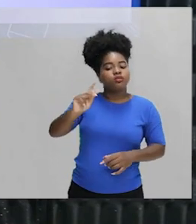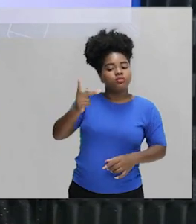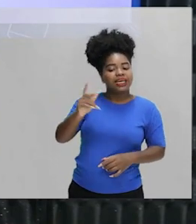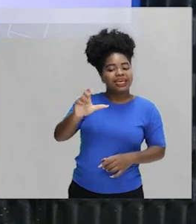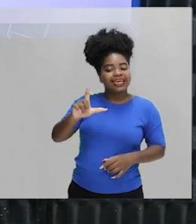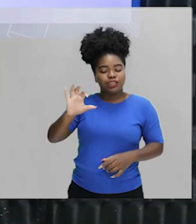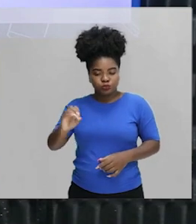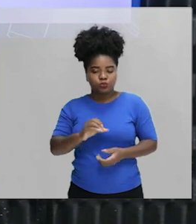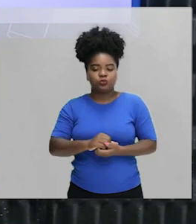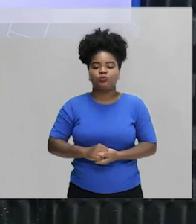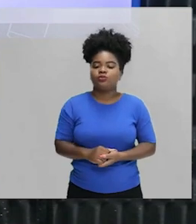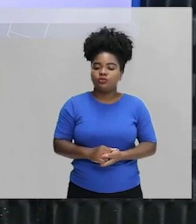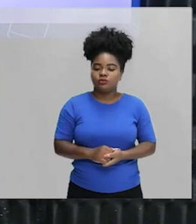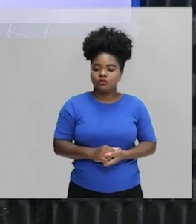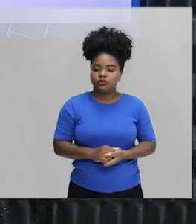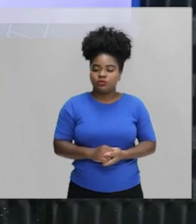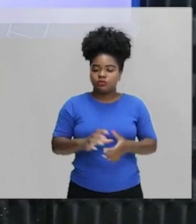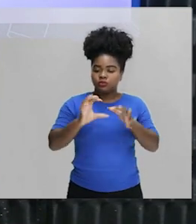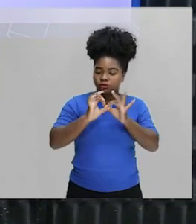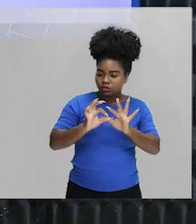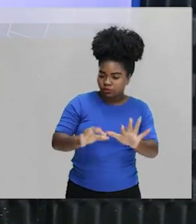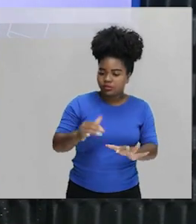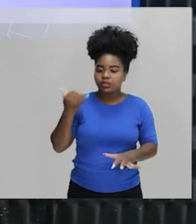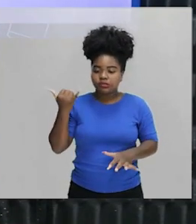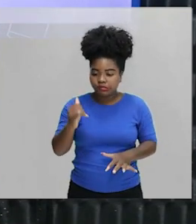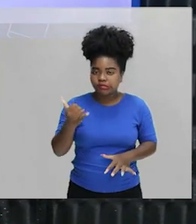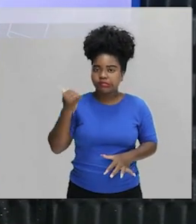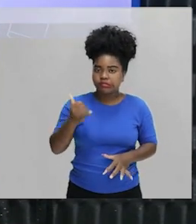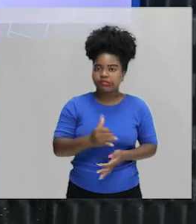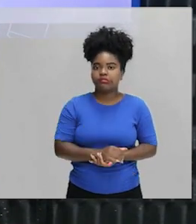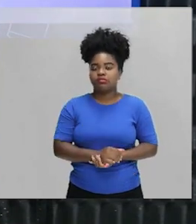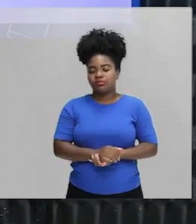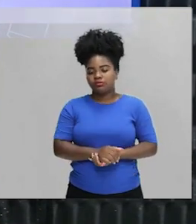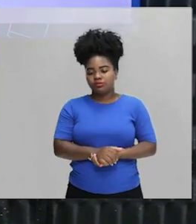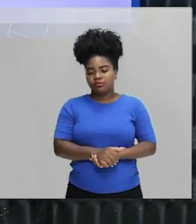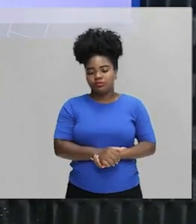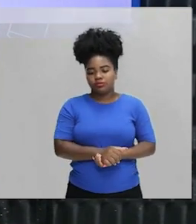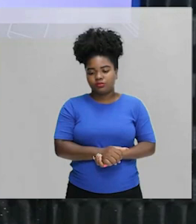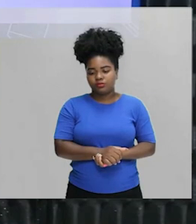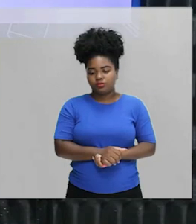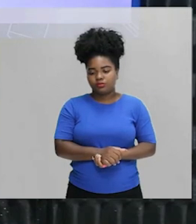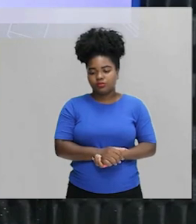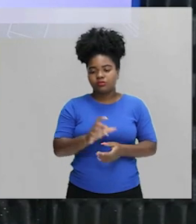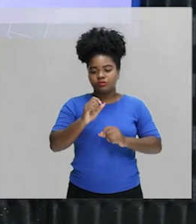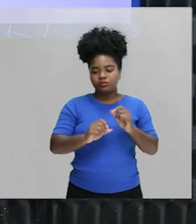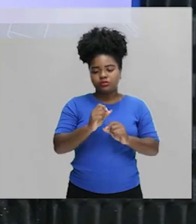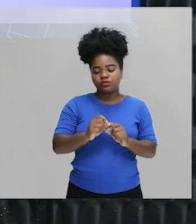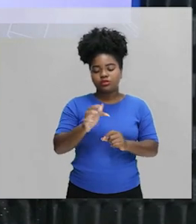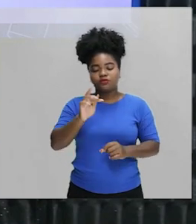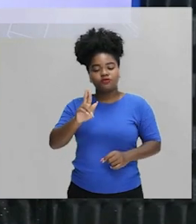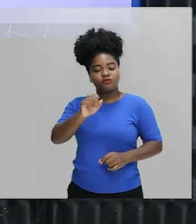desculpa como Hélio hidrogênio ele é transformado em Hélio por um processo chamado de fusão